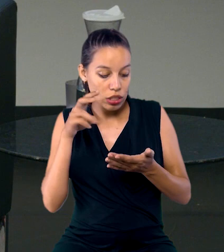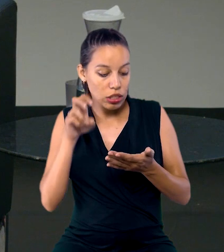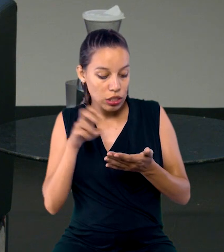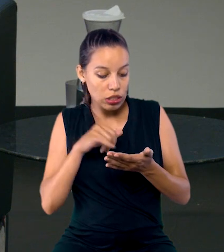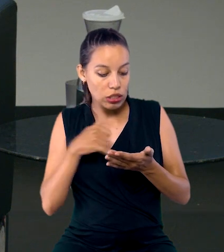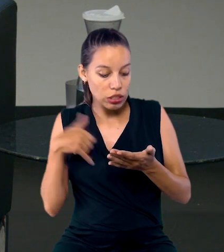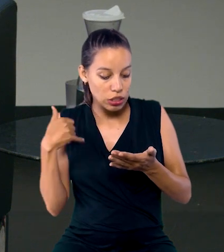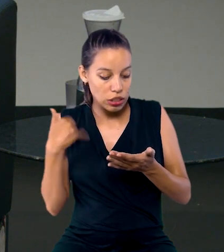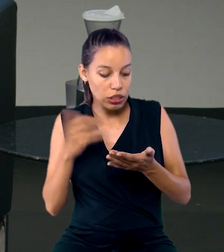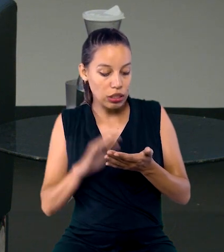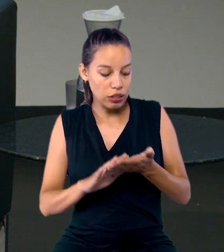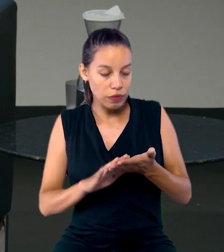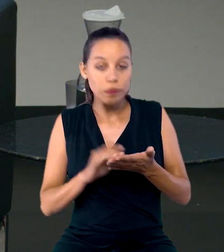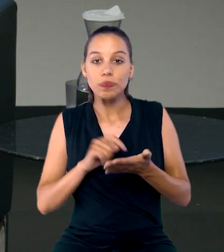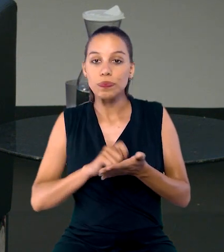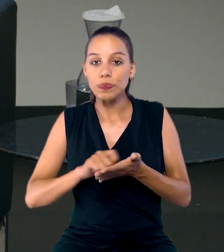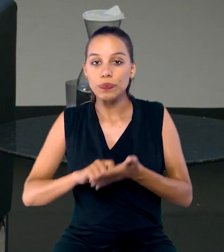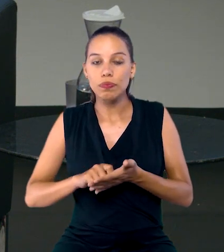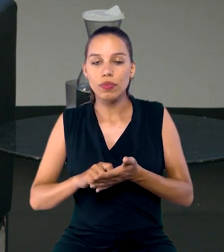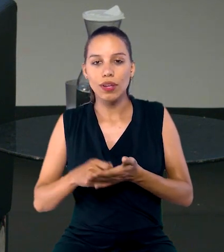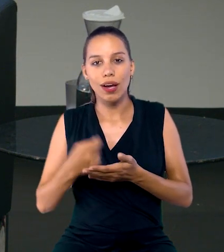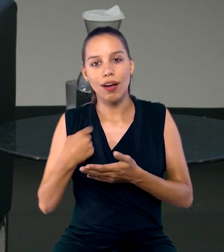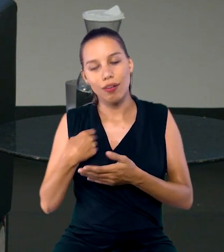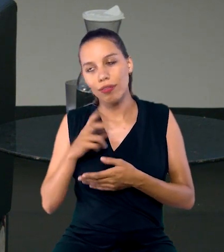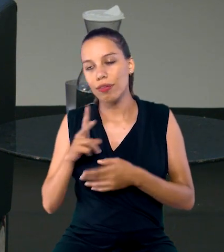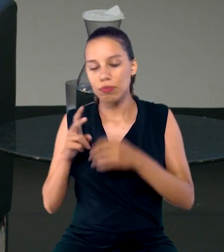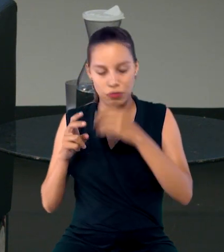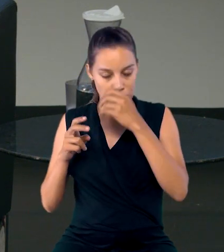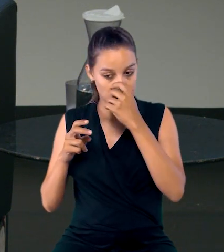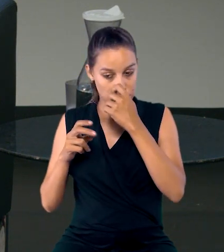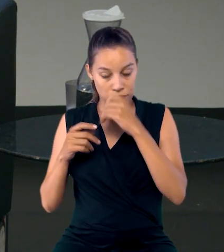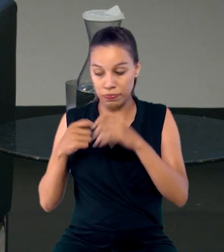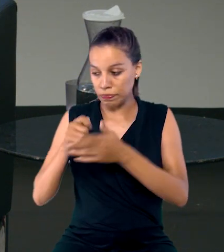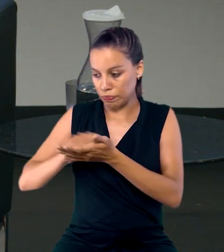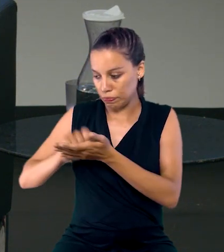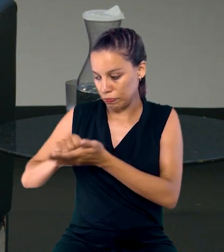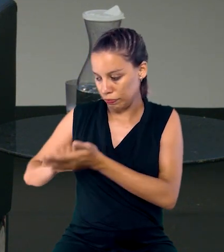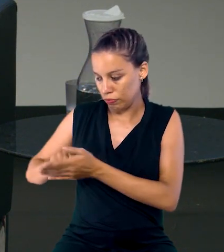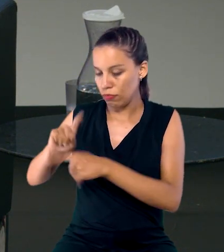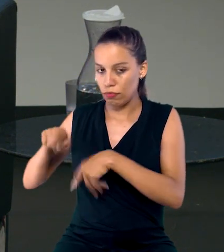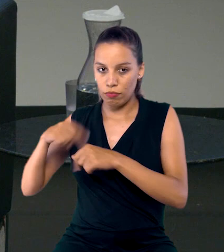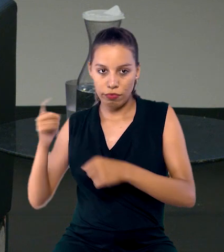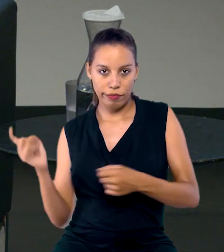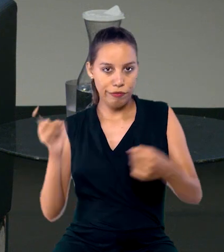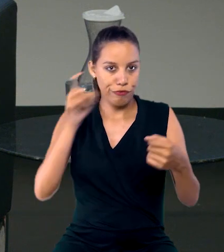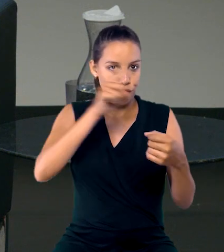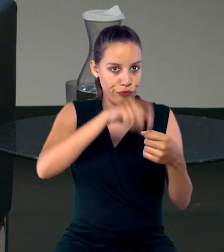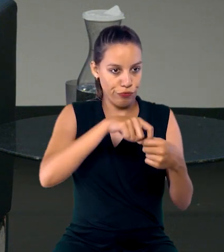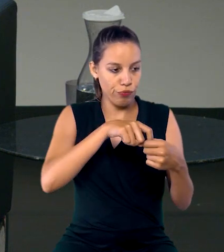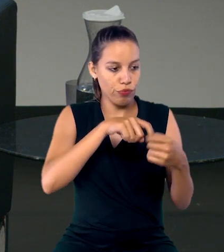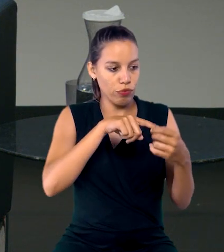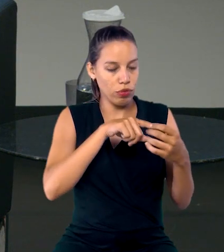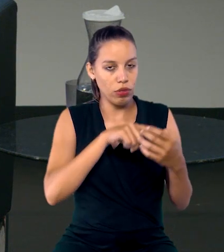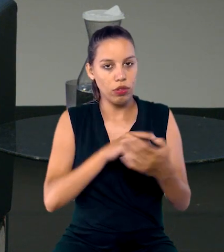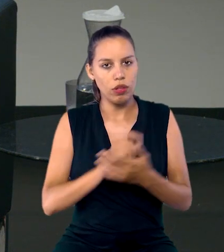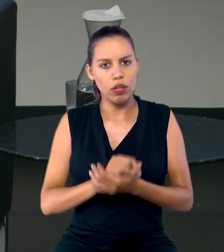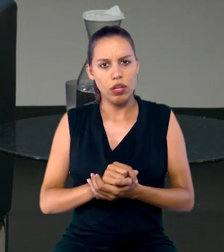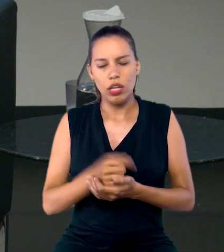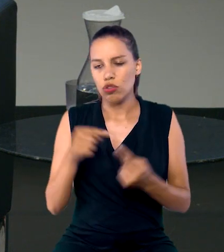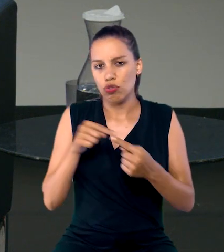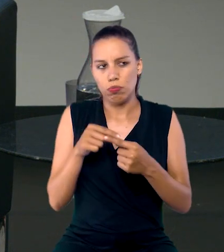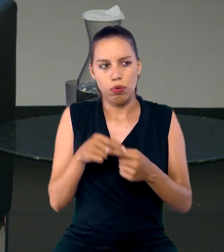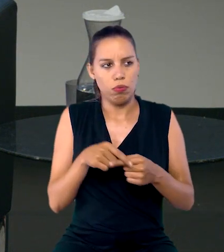anos. Como as minhas matérias, eu sempre volto, eu faço matérias que... eu não